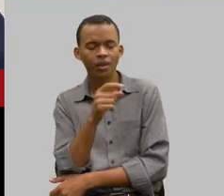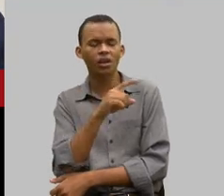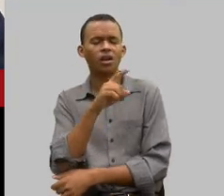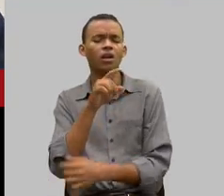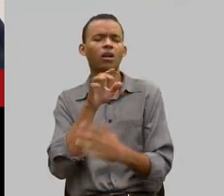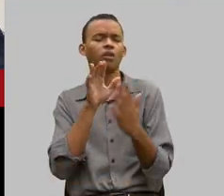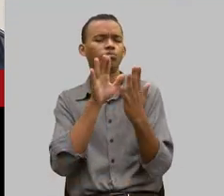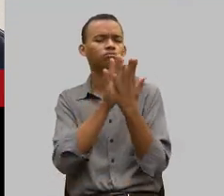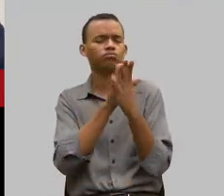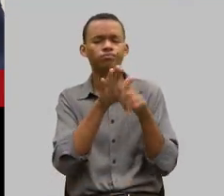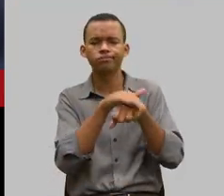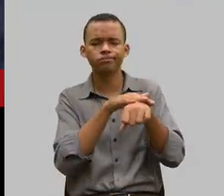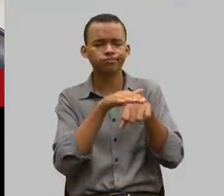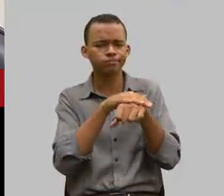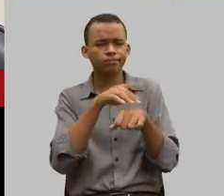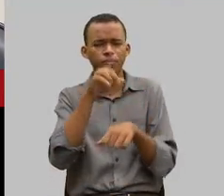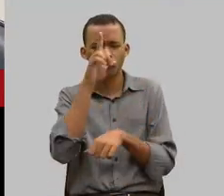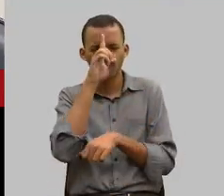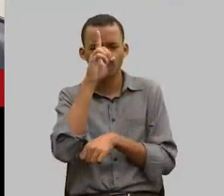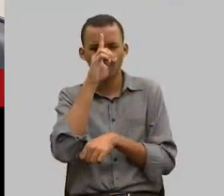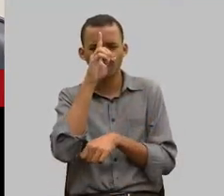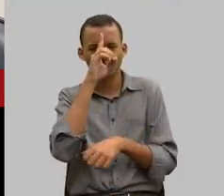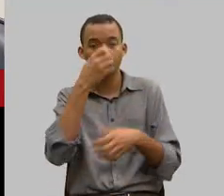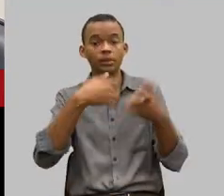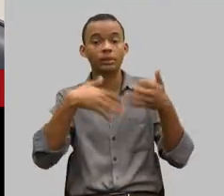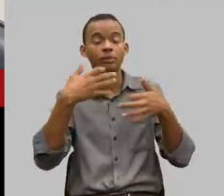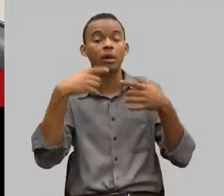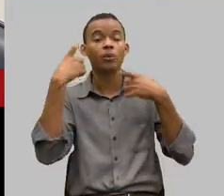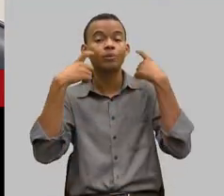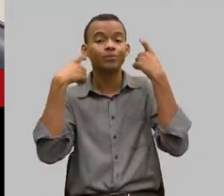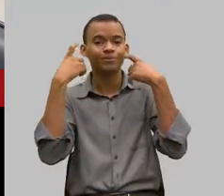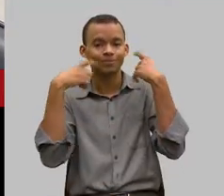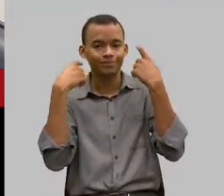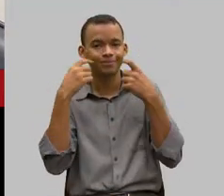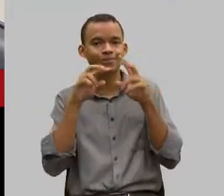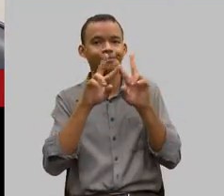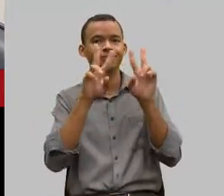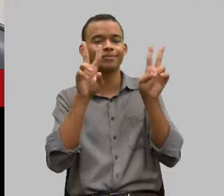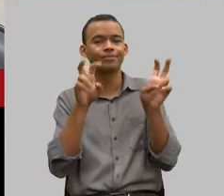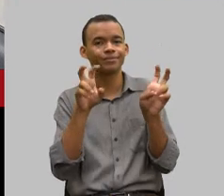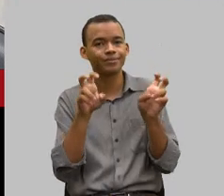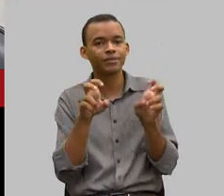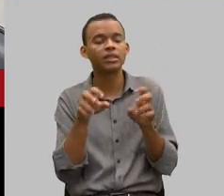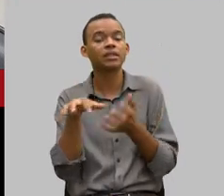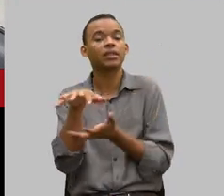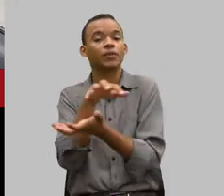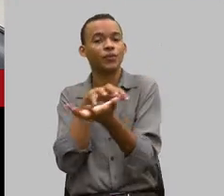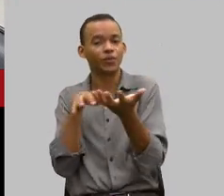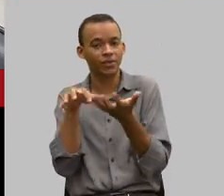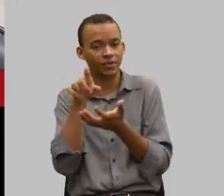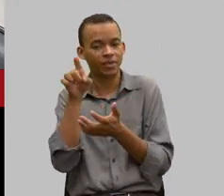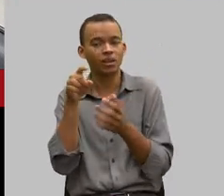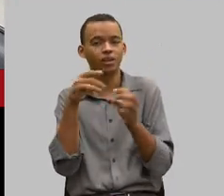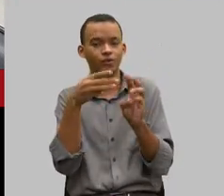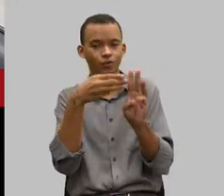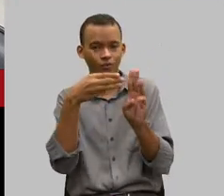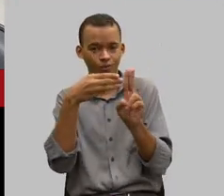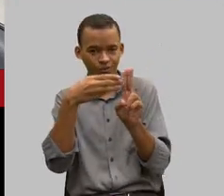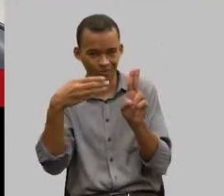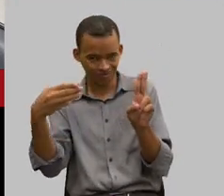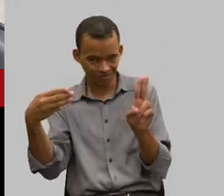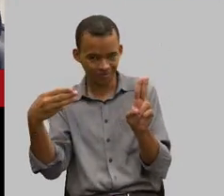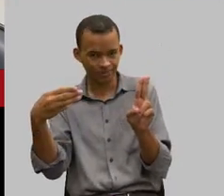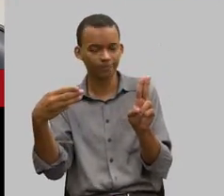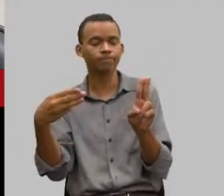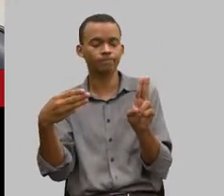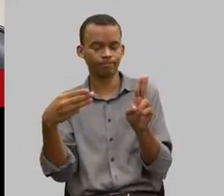diariamente trazendo as preocupações com relação tava lá a greve dos da da